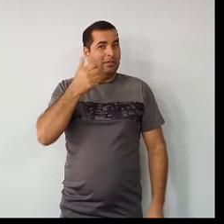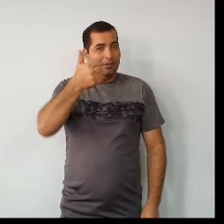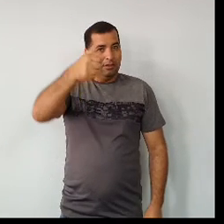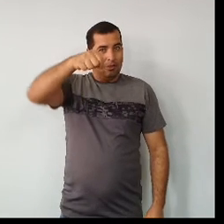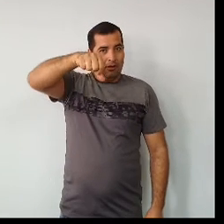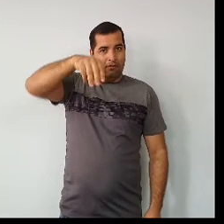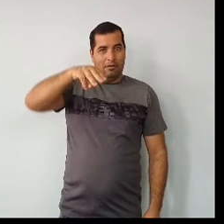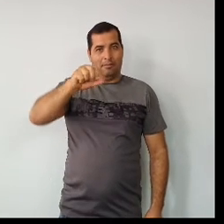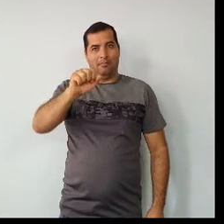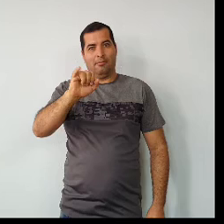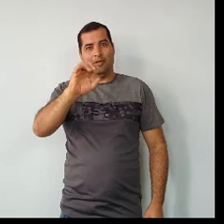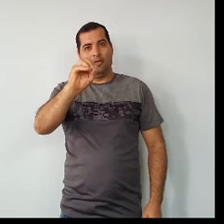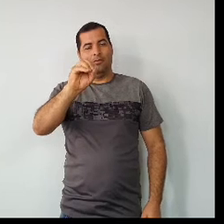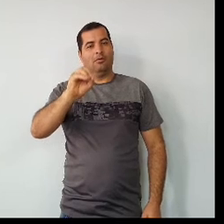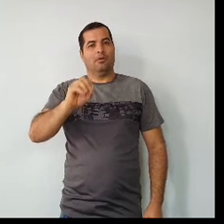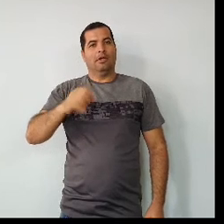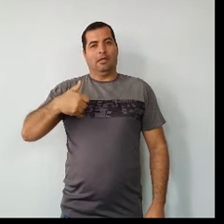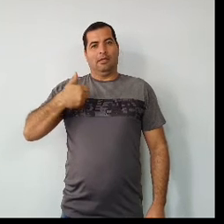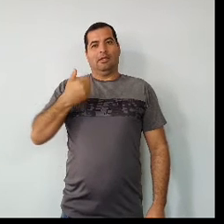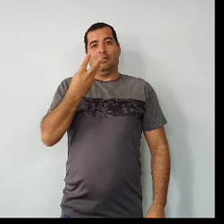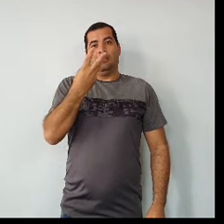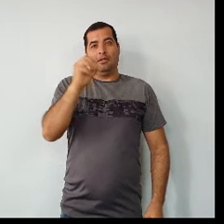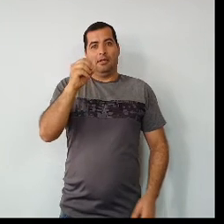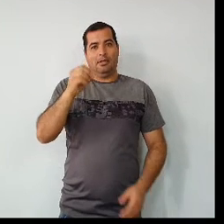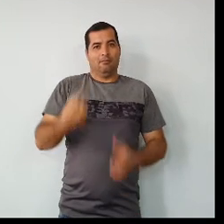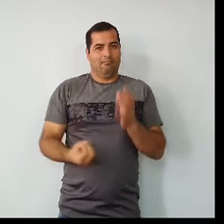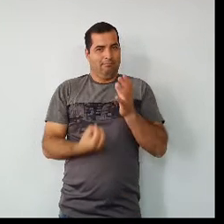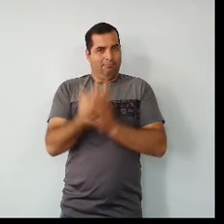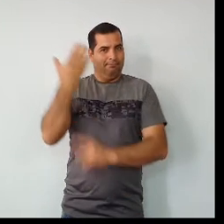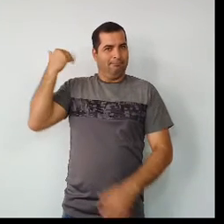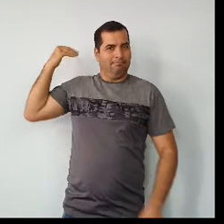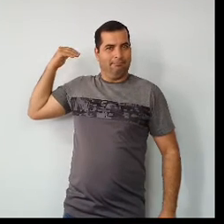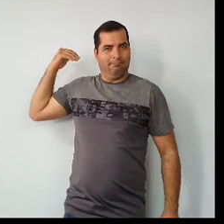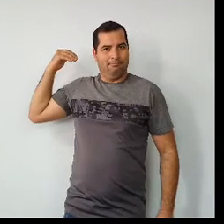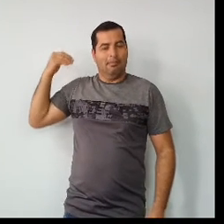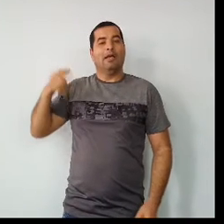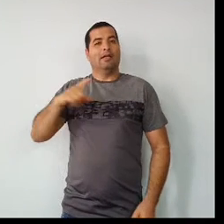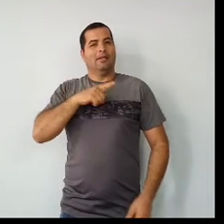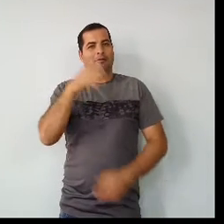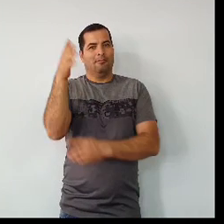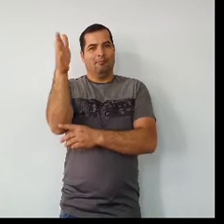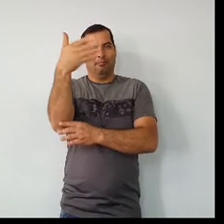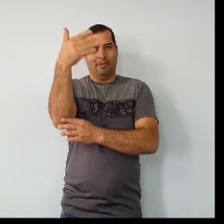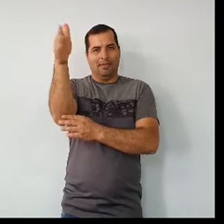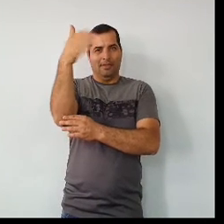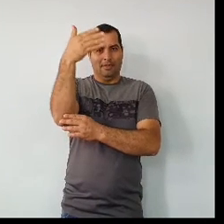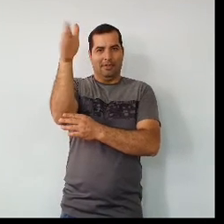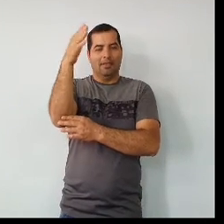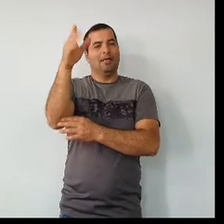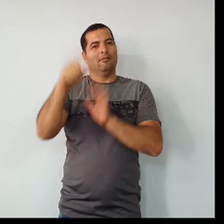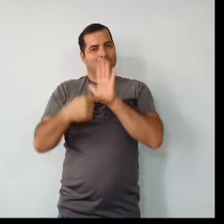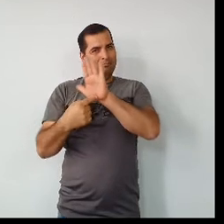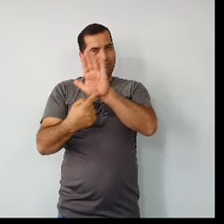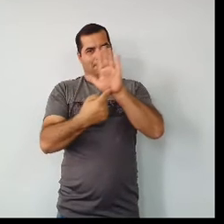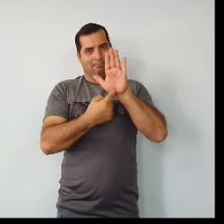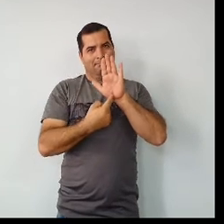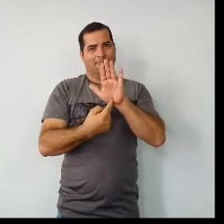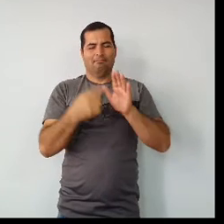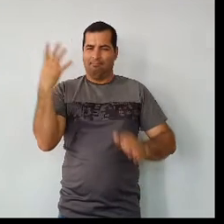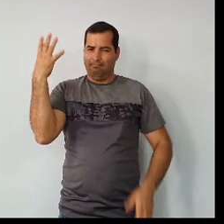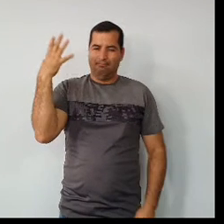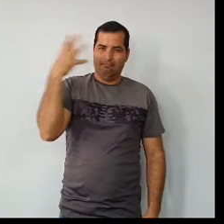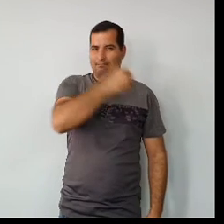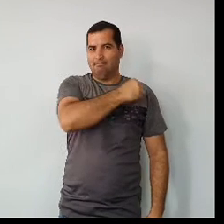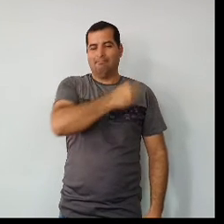dia 19 de maio, 30 anos da sua fundação. Aqui está a nossa bandeira, o nosso brasão, olha